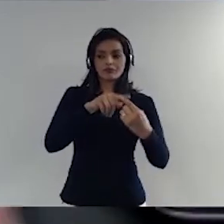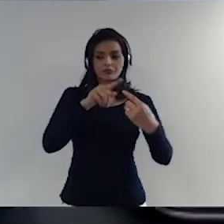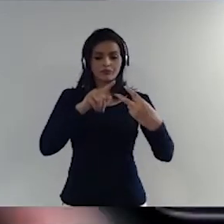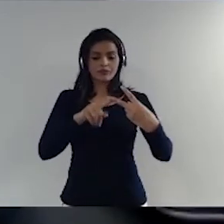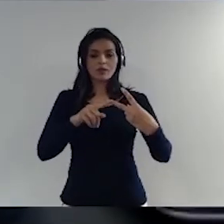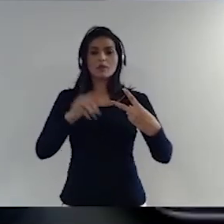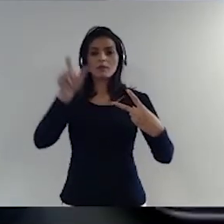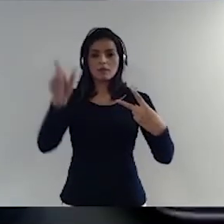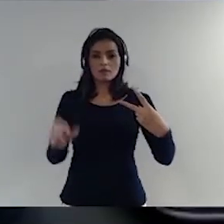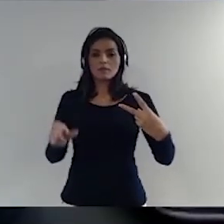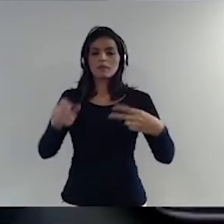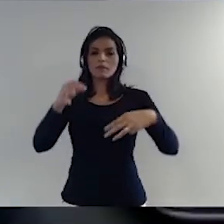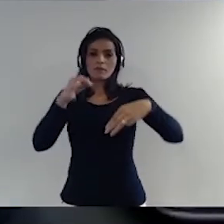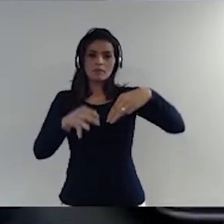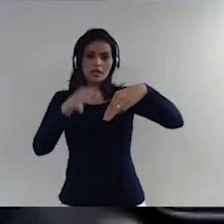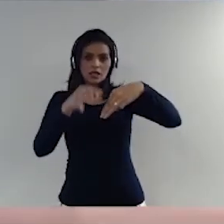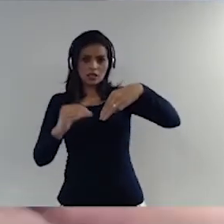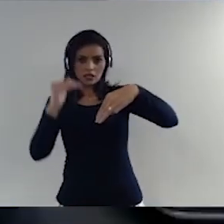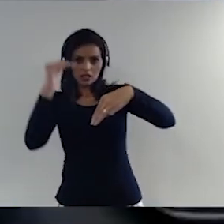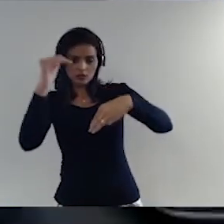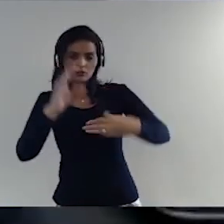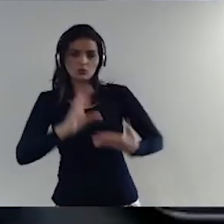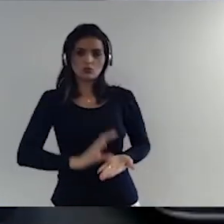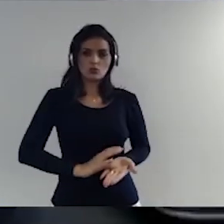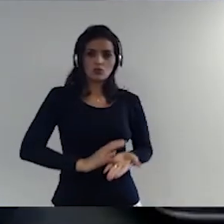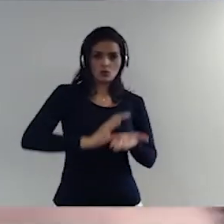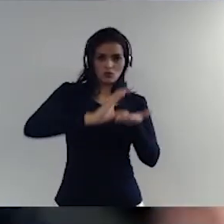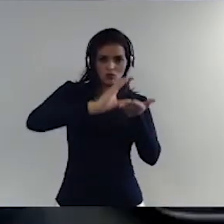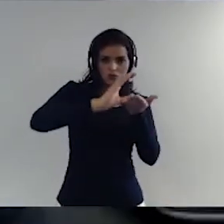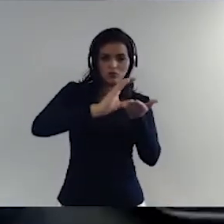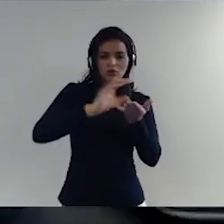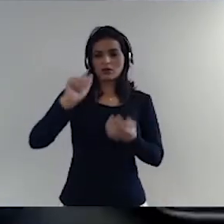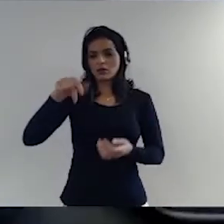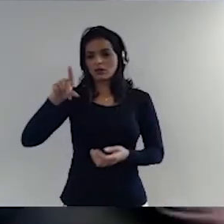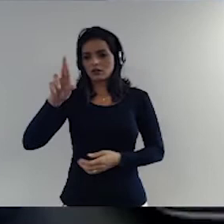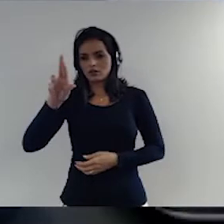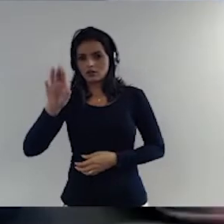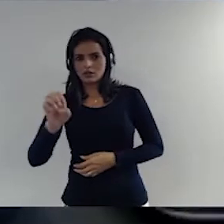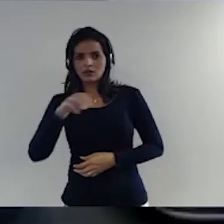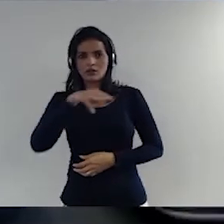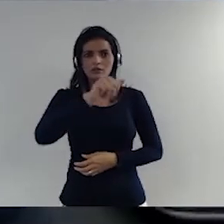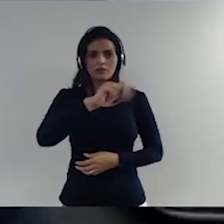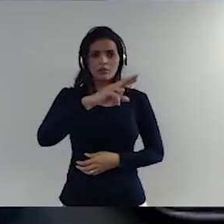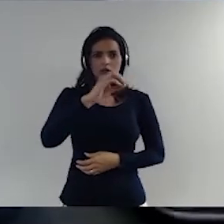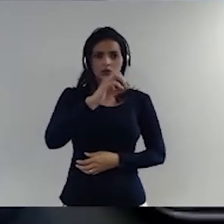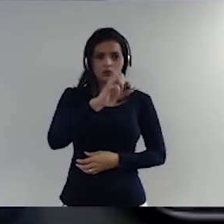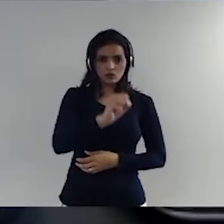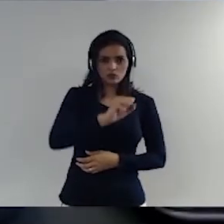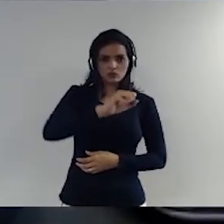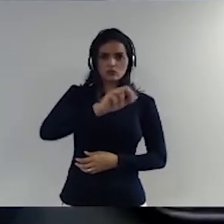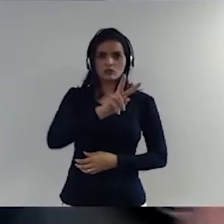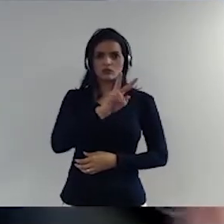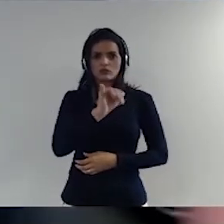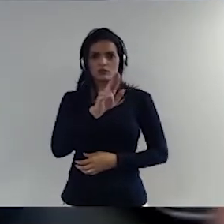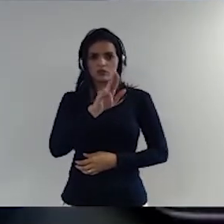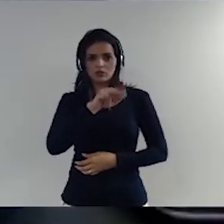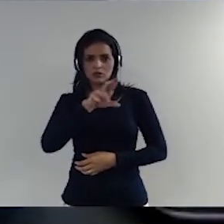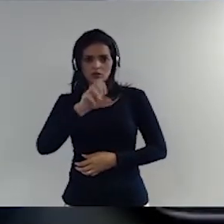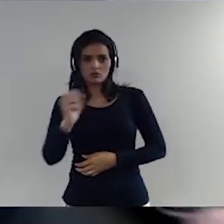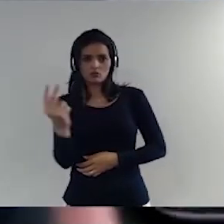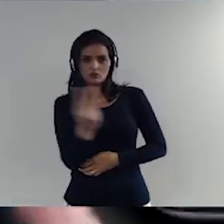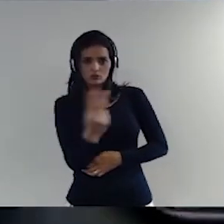grandes ministros, conselheiros, que têm sido André Godinho e Marcos Vinícius Jardim,